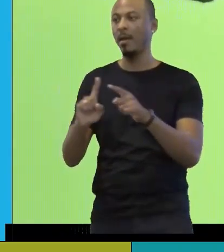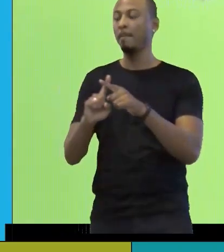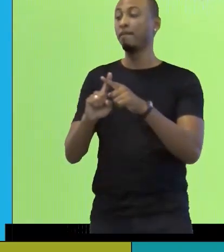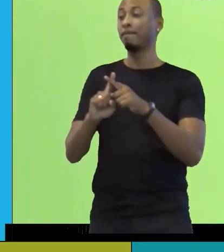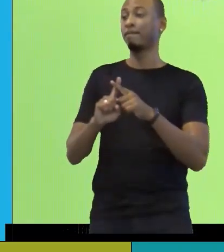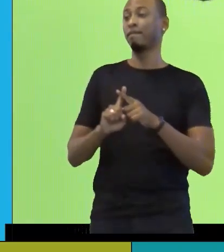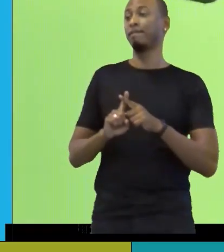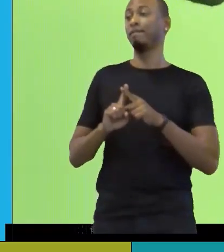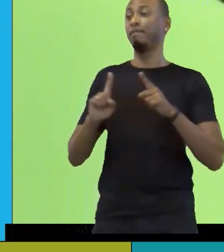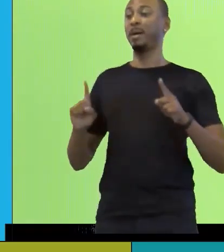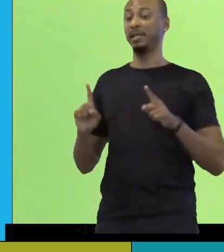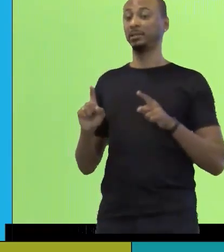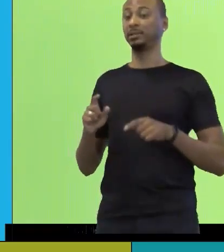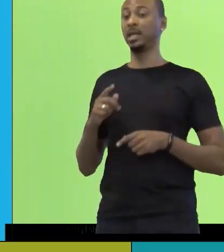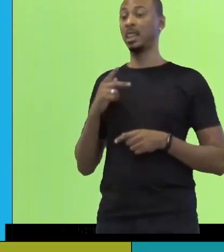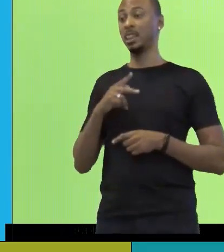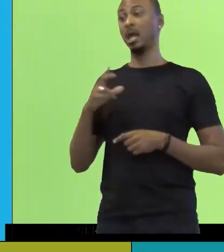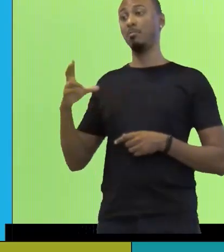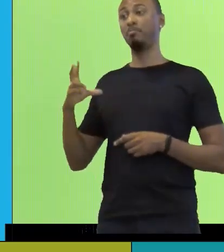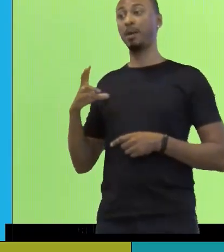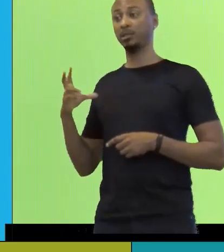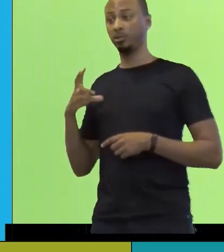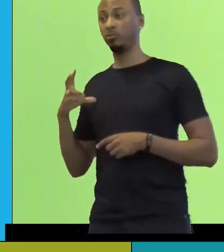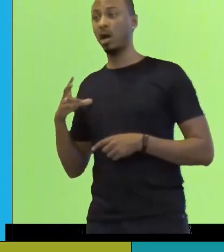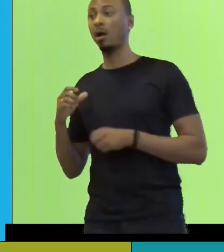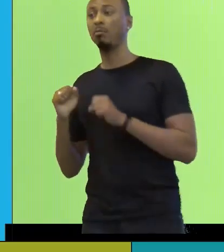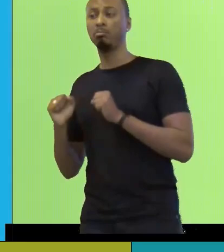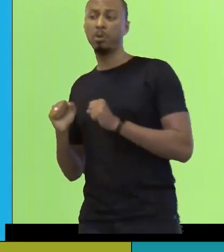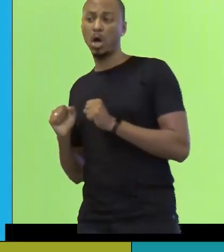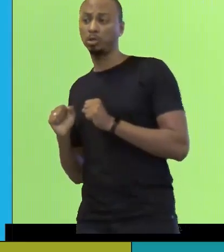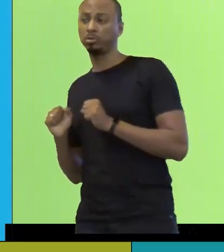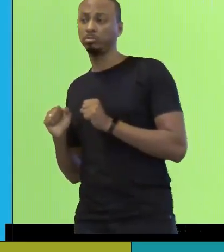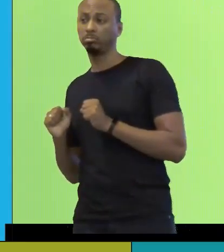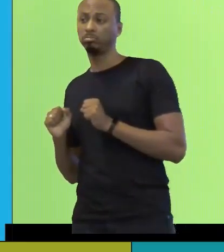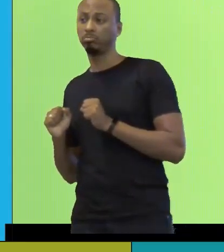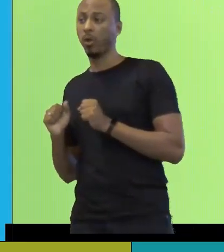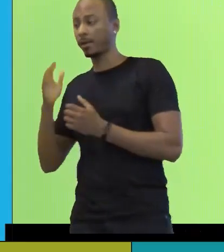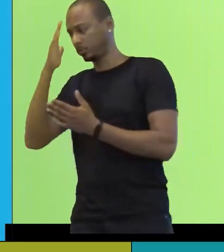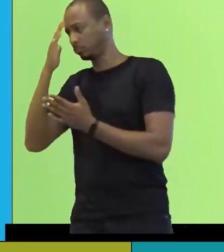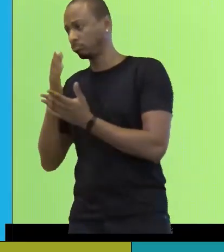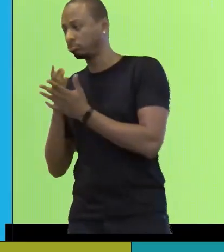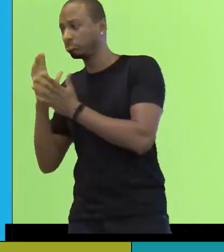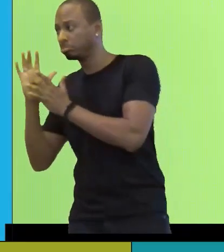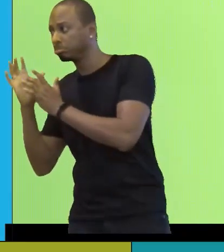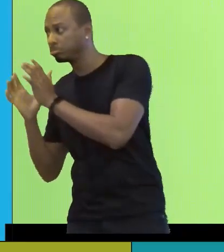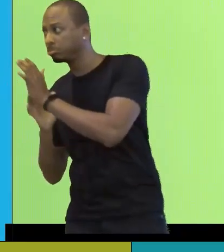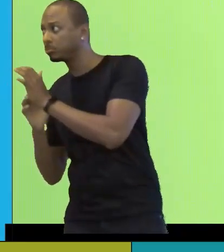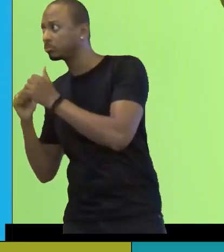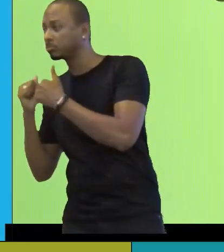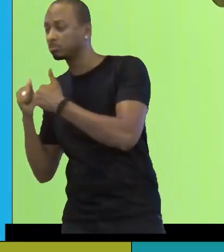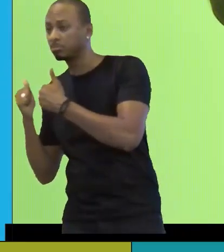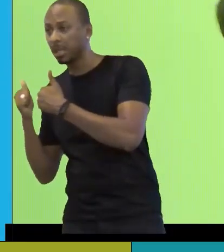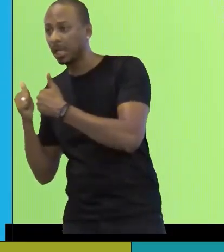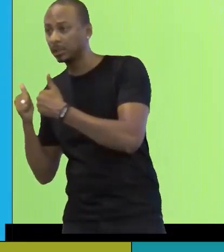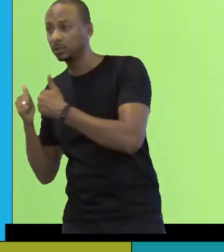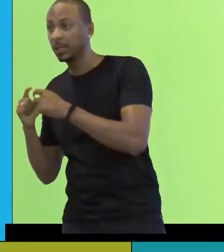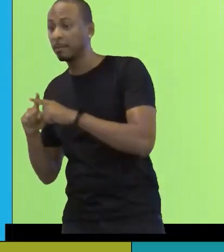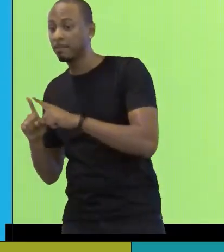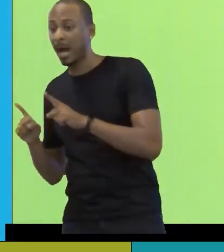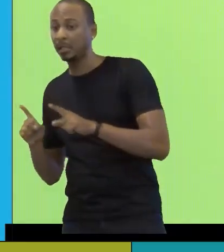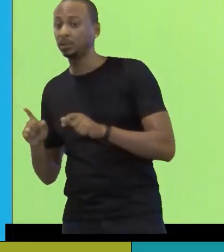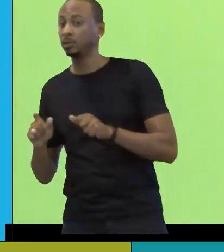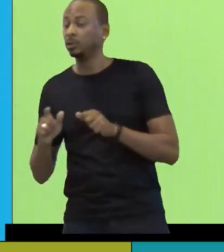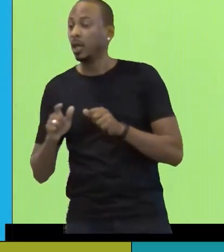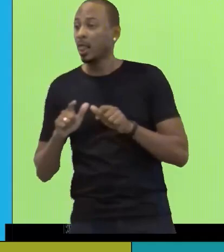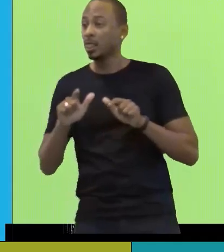cristãos e renegar outras religiões. Está claro isso para vocês? Então é preciso separar. Vou te dar um outro